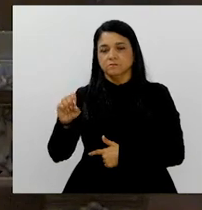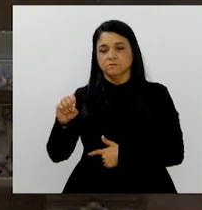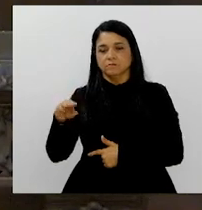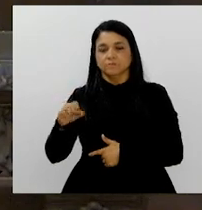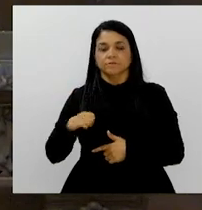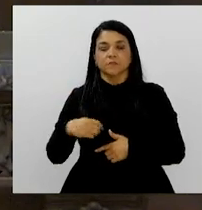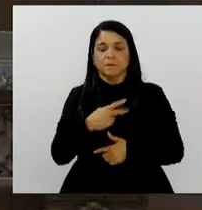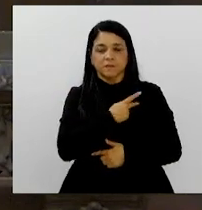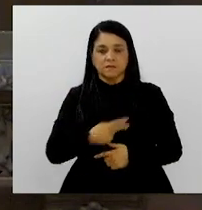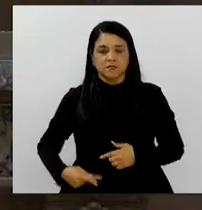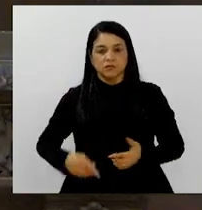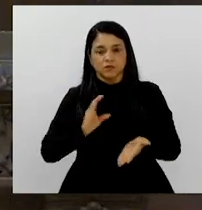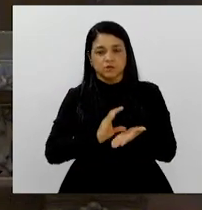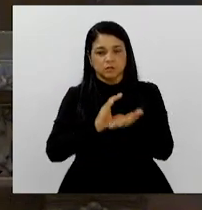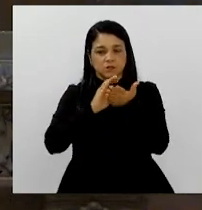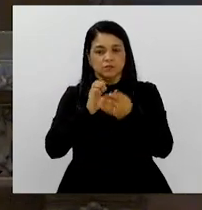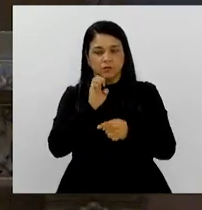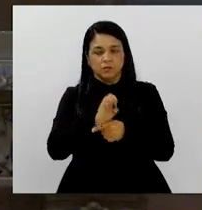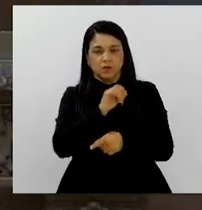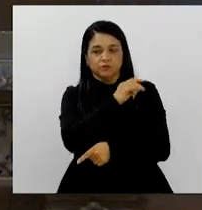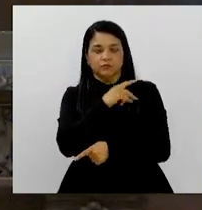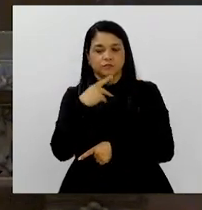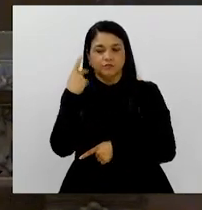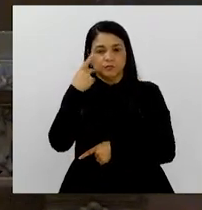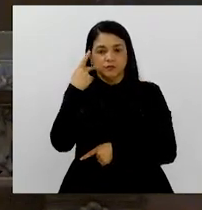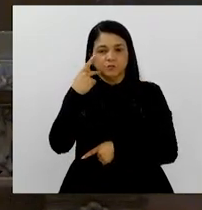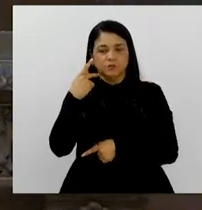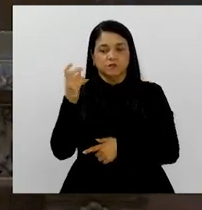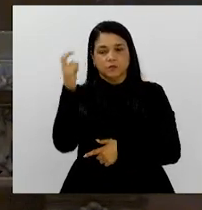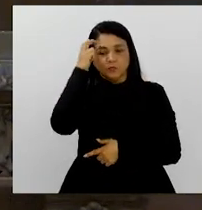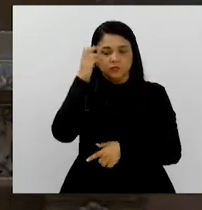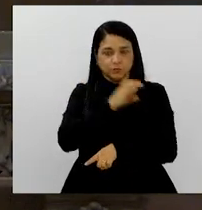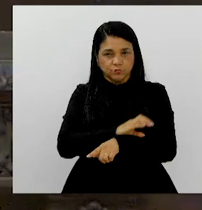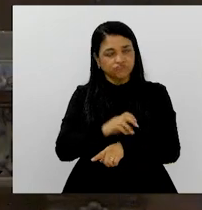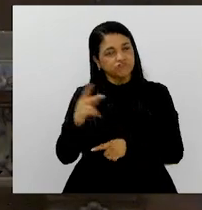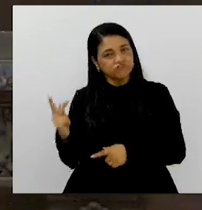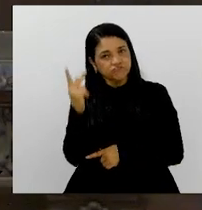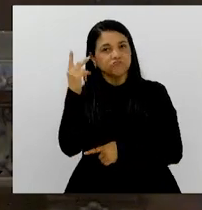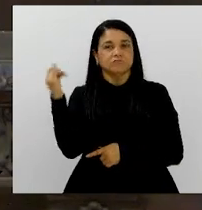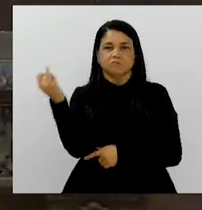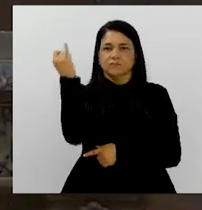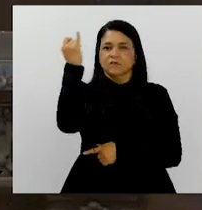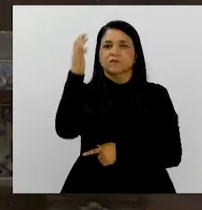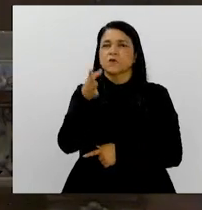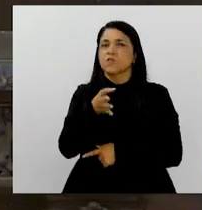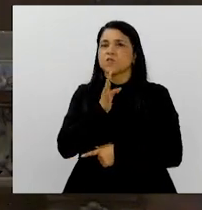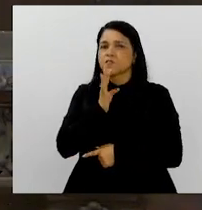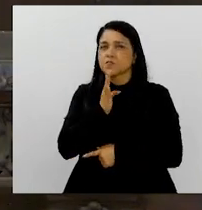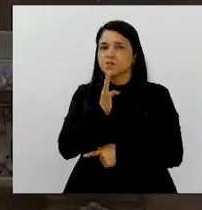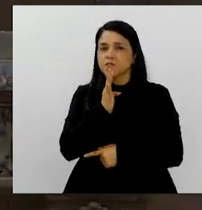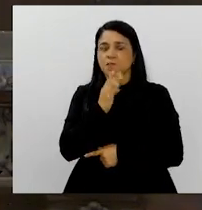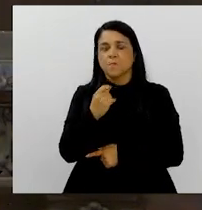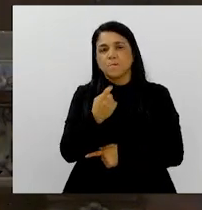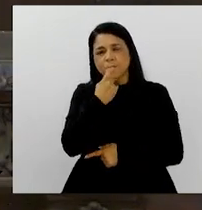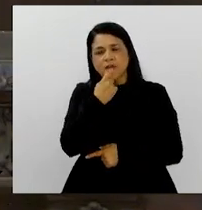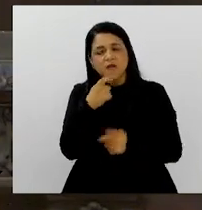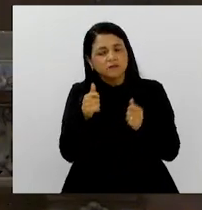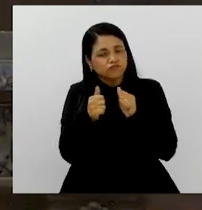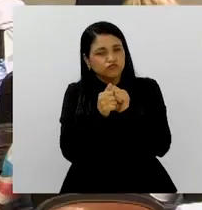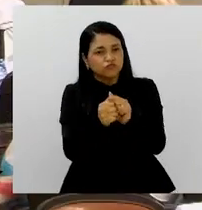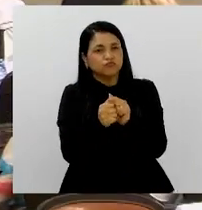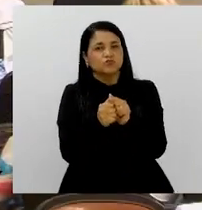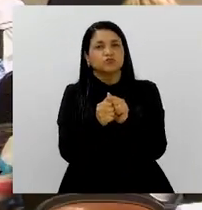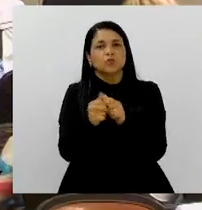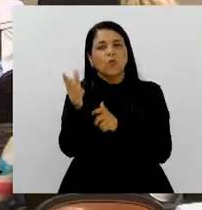Muito importante a gente valorizar, reconhecer e estar sempre muito perto, fazendo a